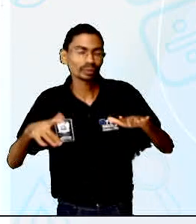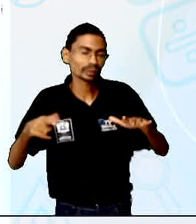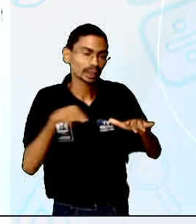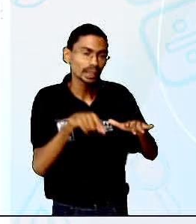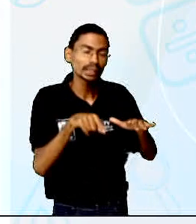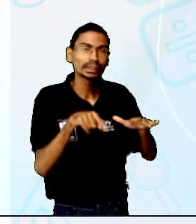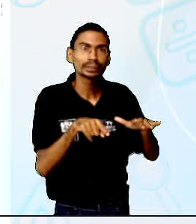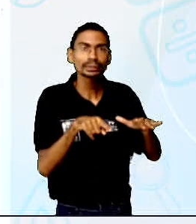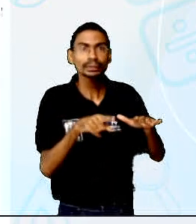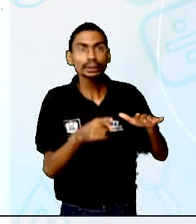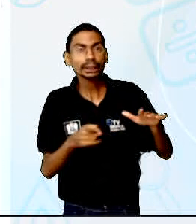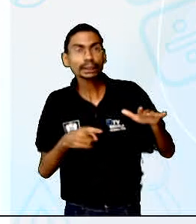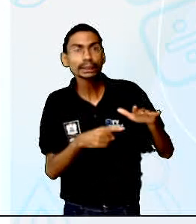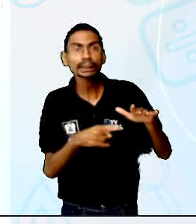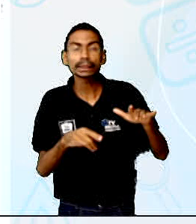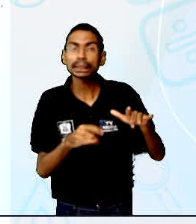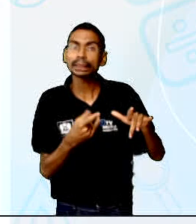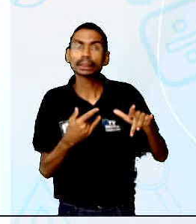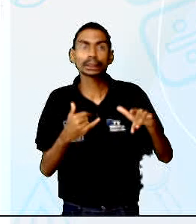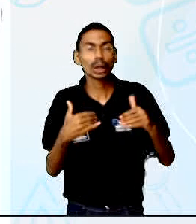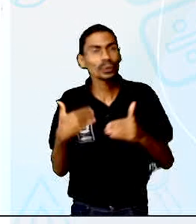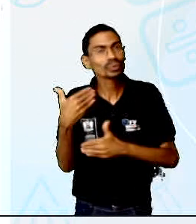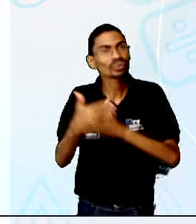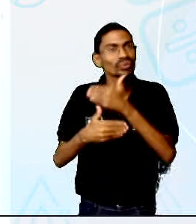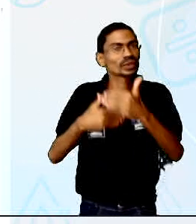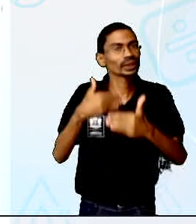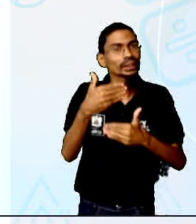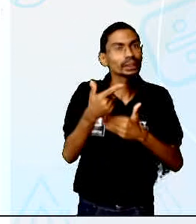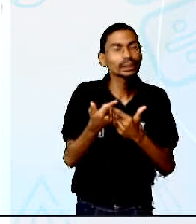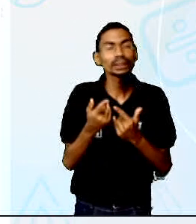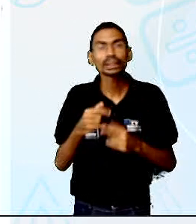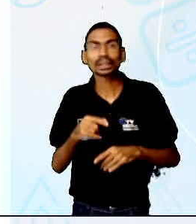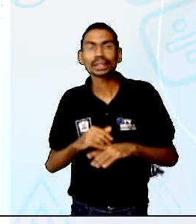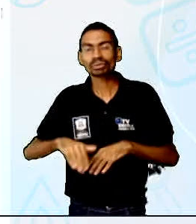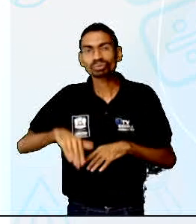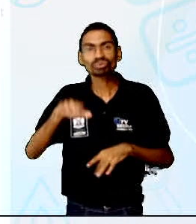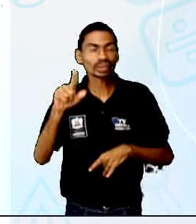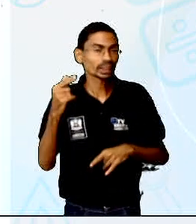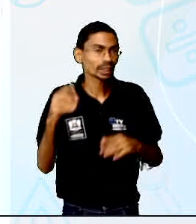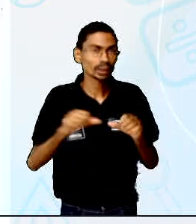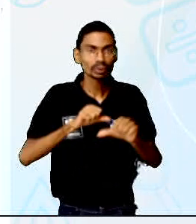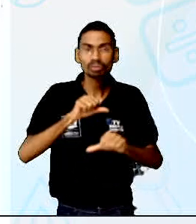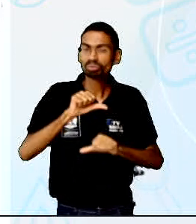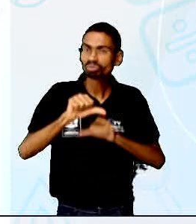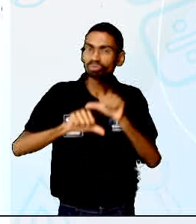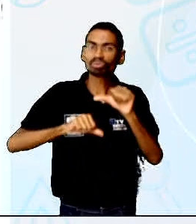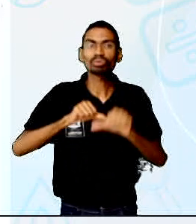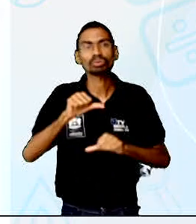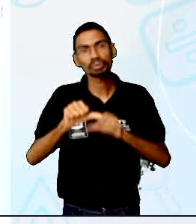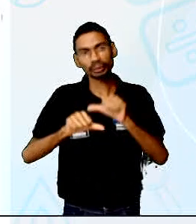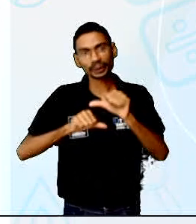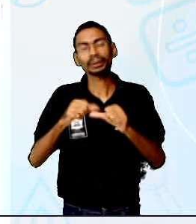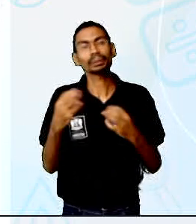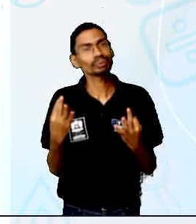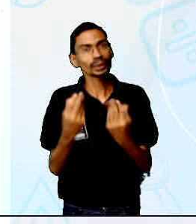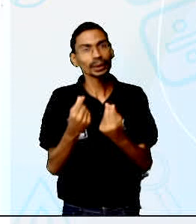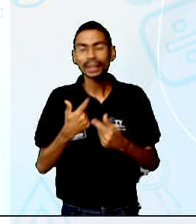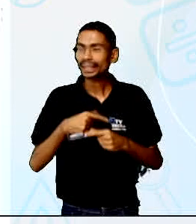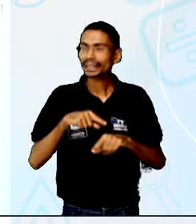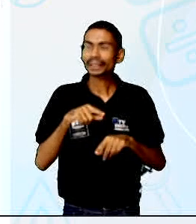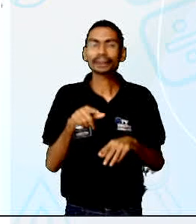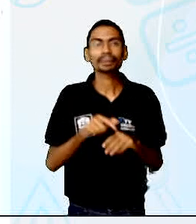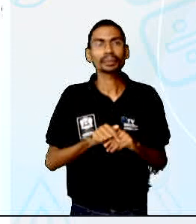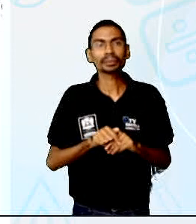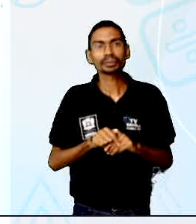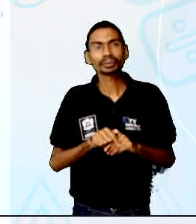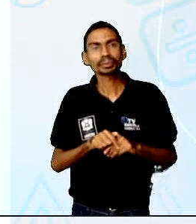e brânquias, e quando eles vão se desenvolvendo, quando chega à fase adulta, ele muda totalmente. Cria patas, passa a respirar